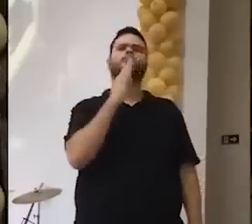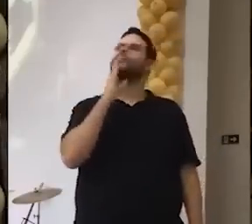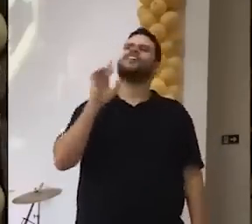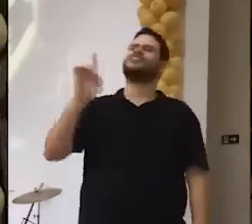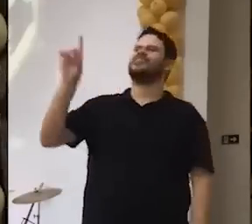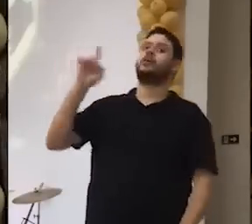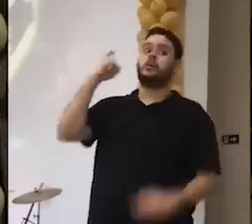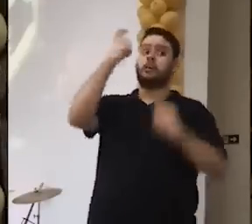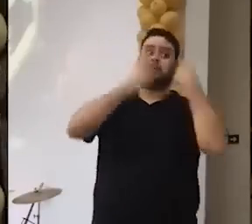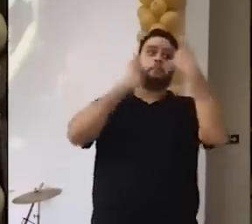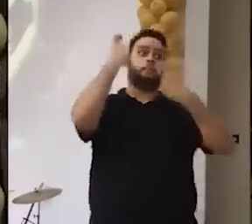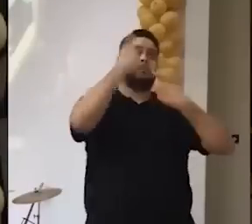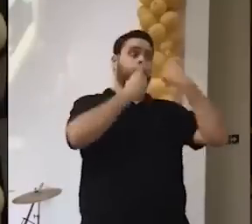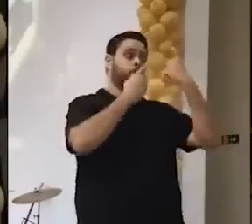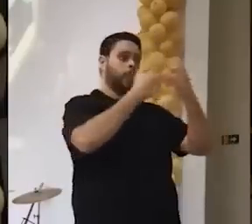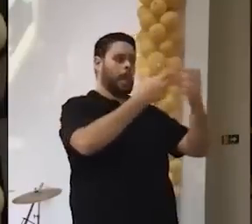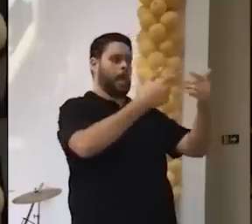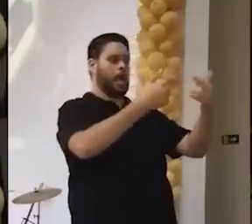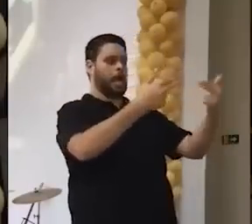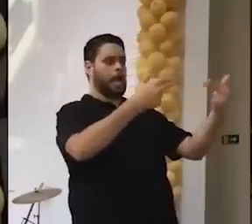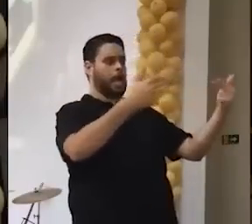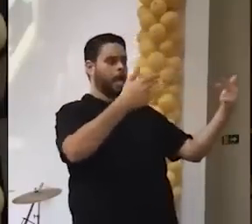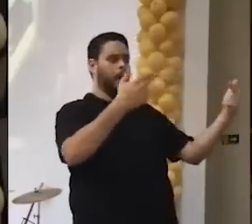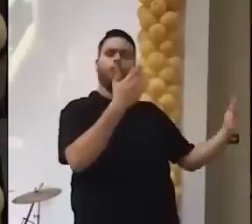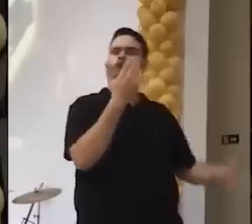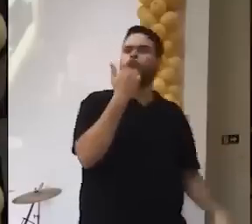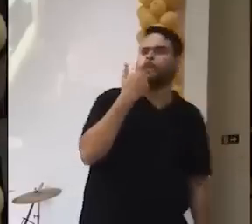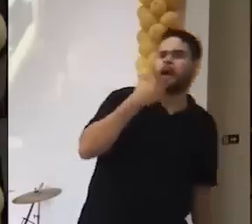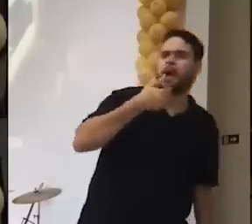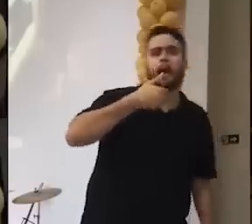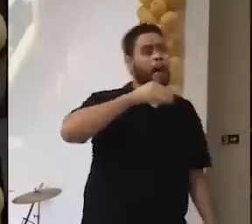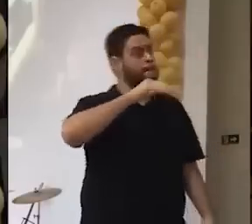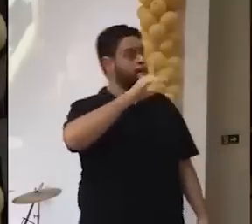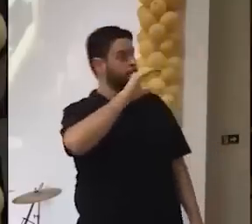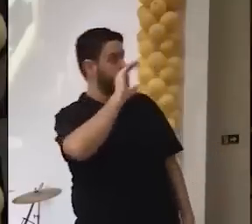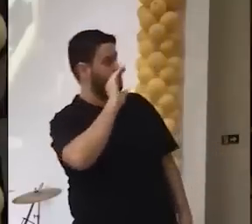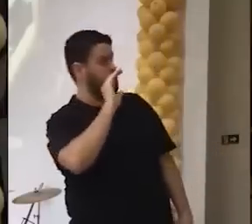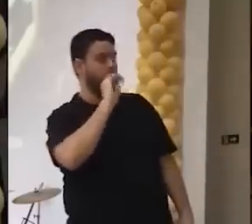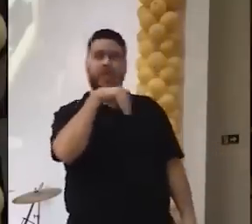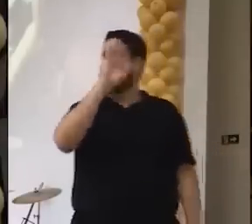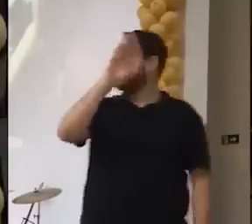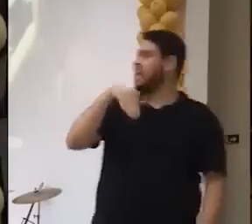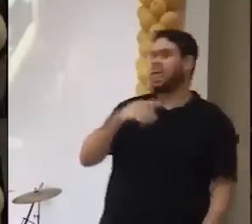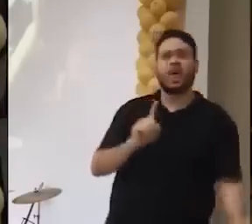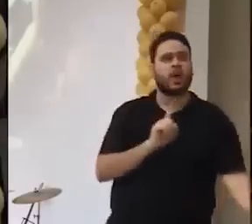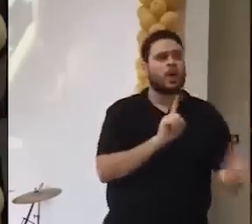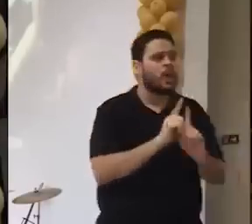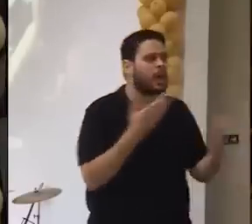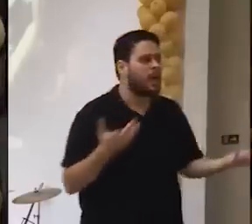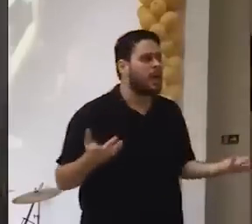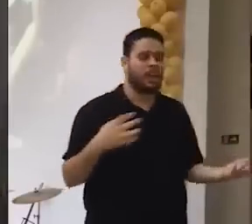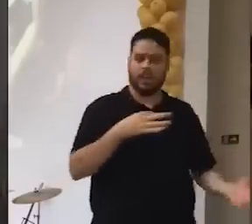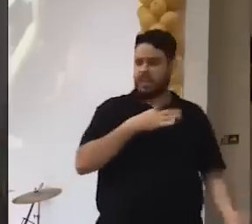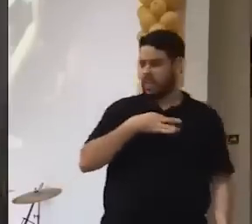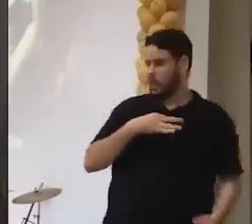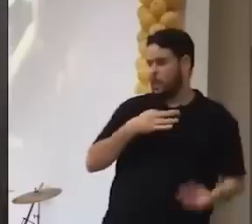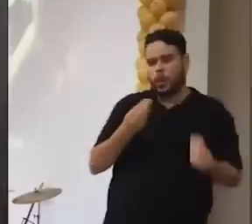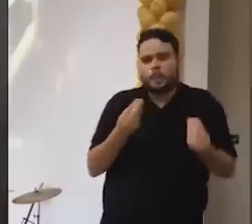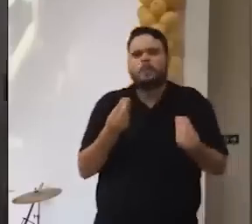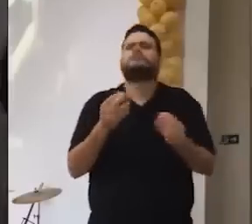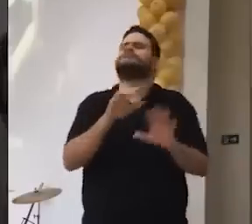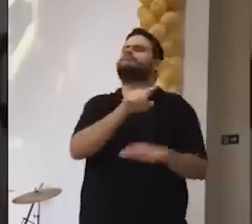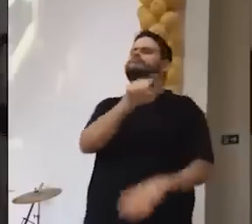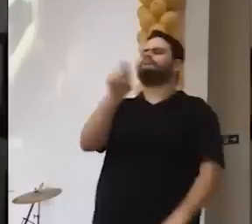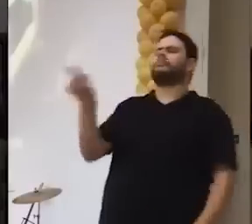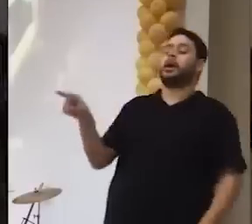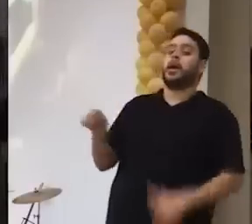preocupam com todas essas coisas. Que comeremos, que beberemos, com que nos vestiremos. Vós, porém, deveis buscar em